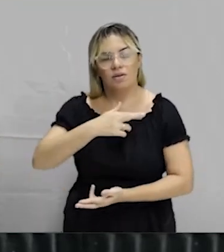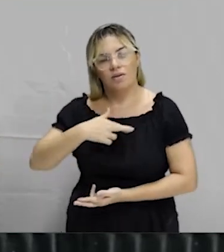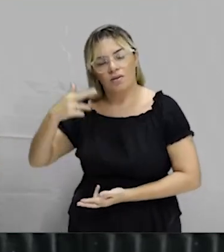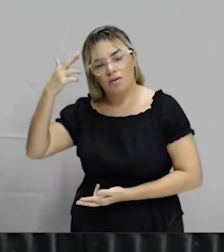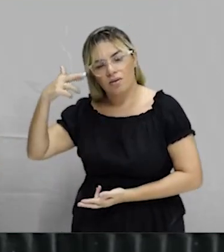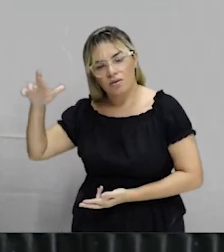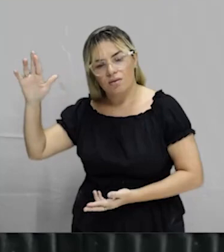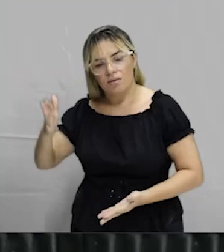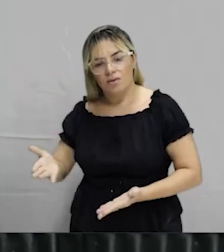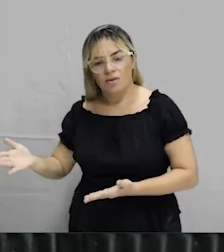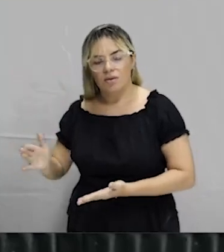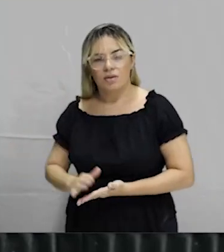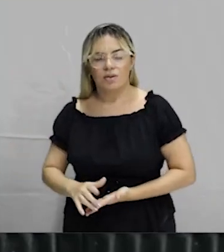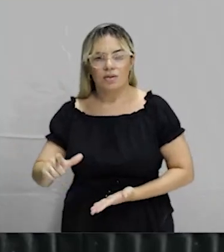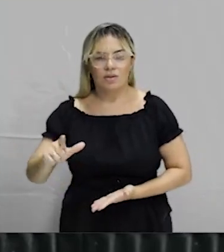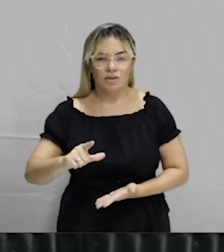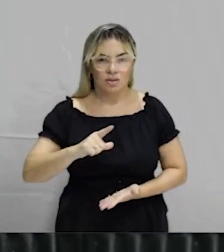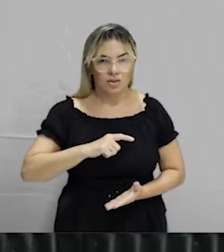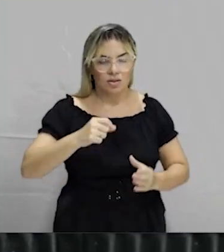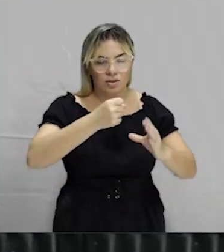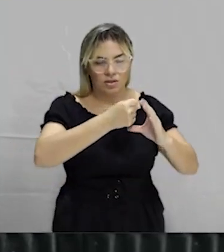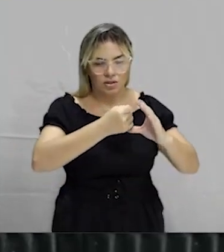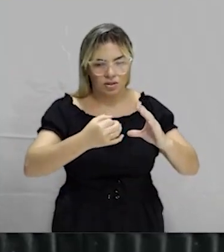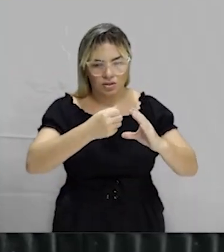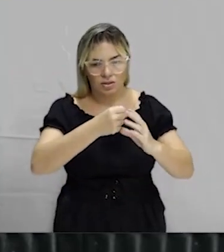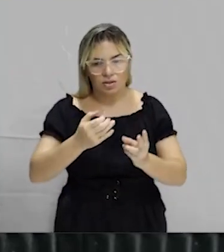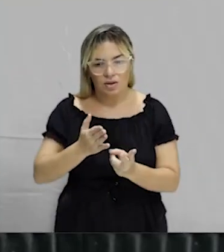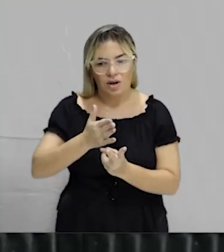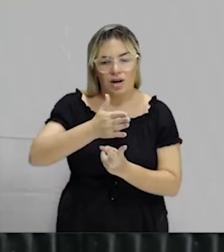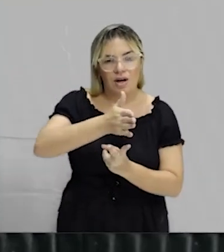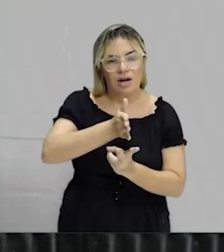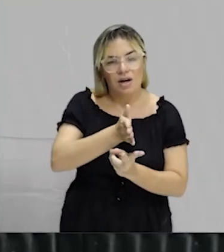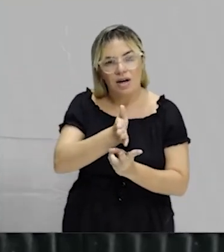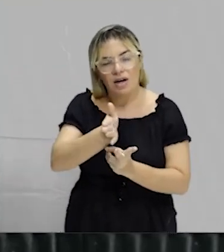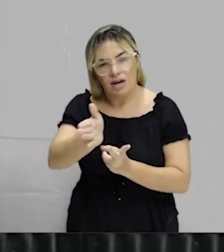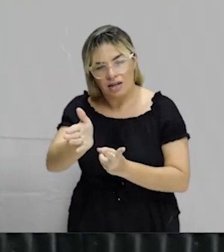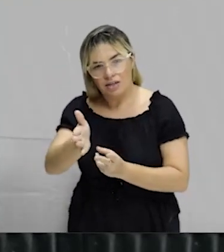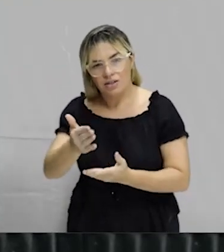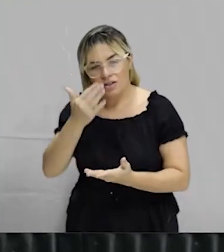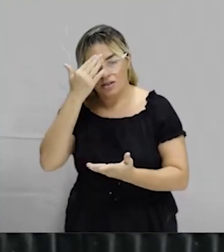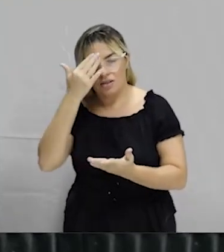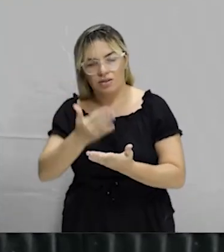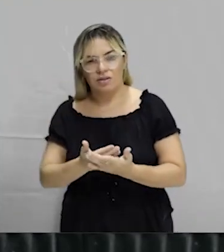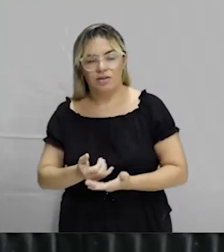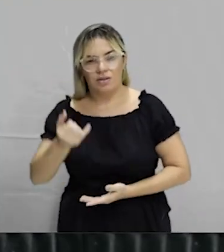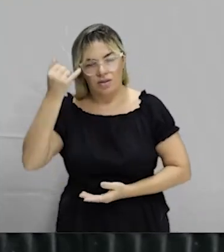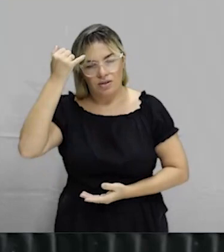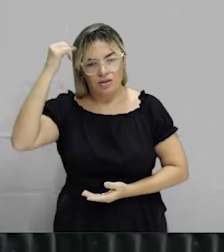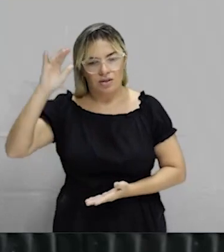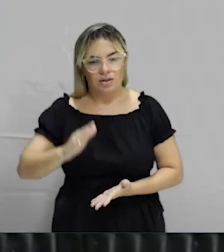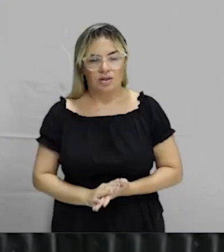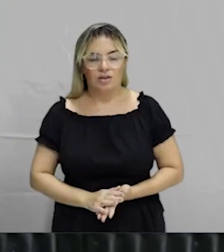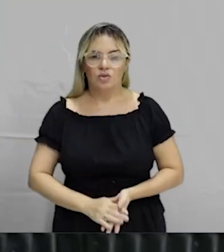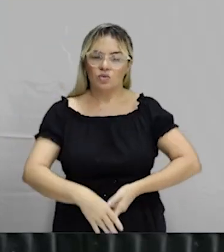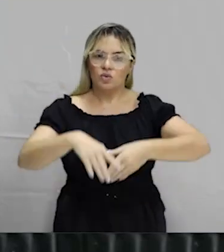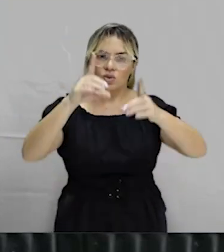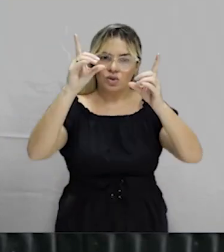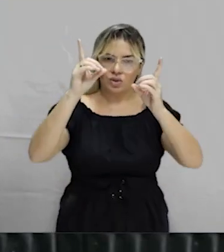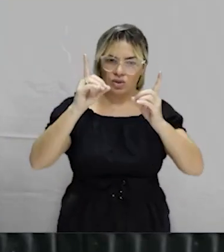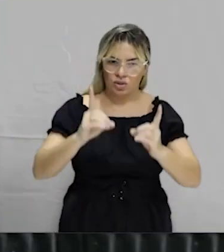zoroastrismo. Inclusive com características dualistas. É a ideia de um Deus do bem